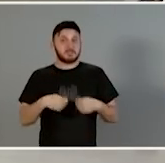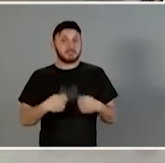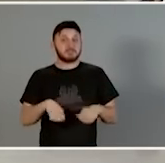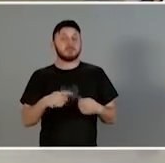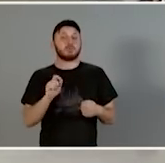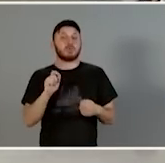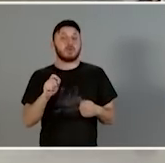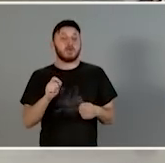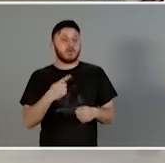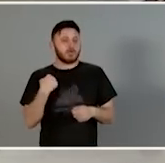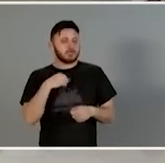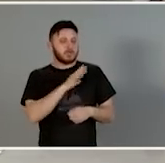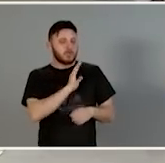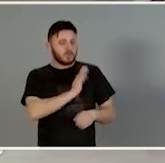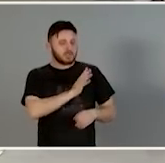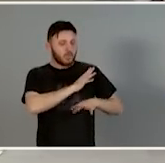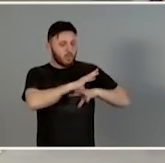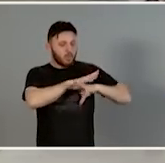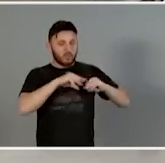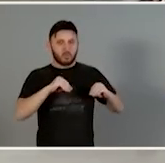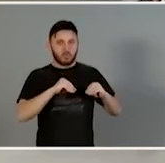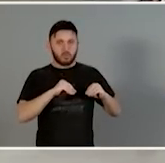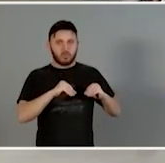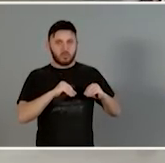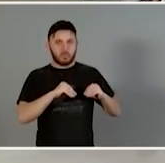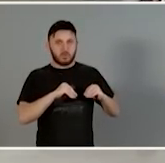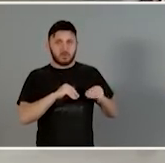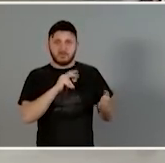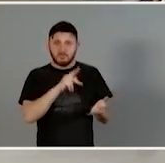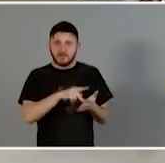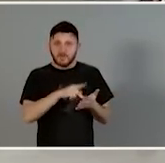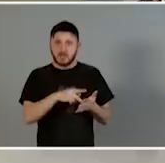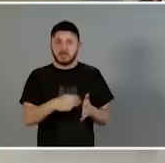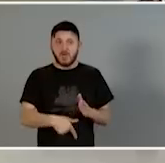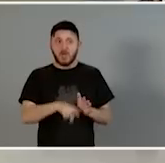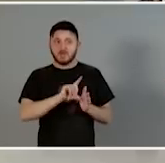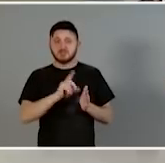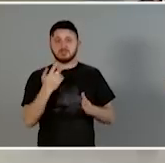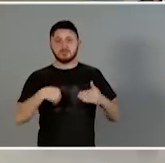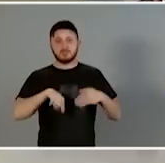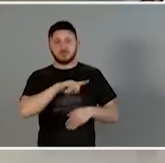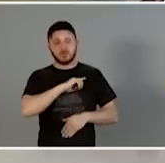é justo que você coloque um gesso.